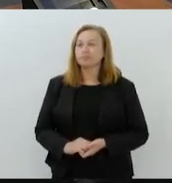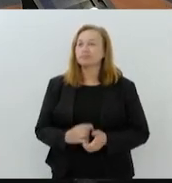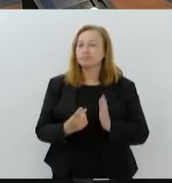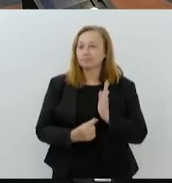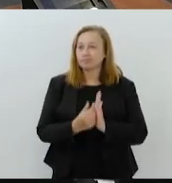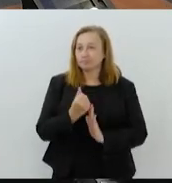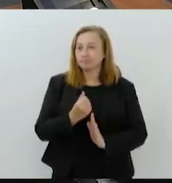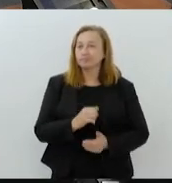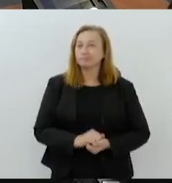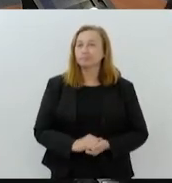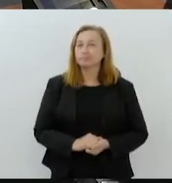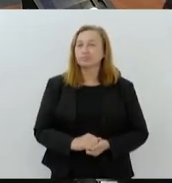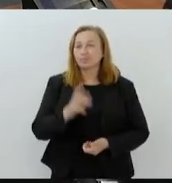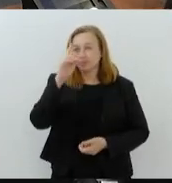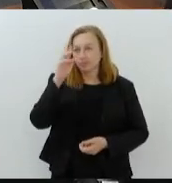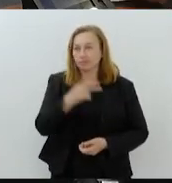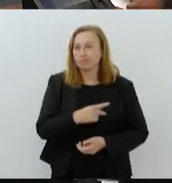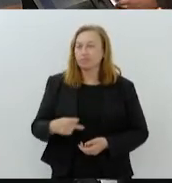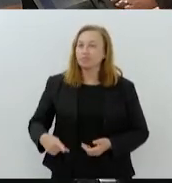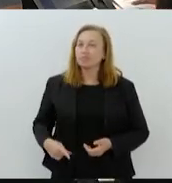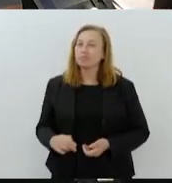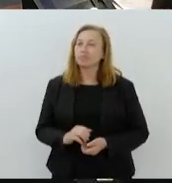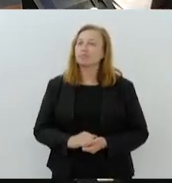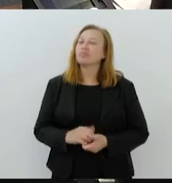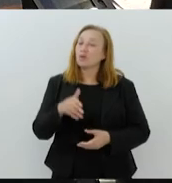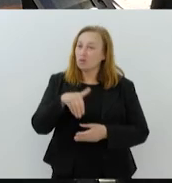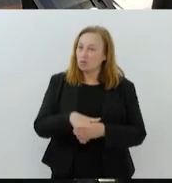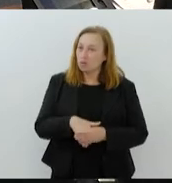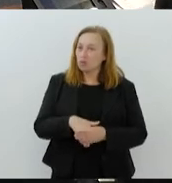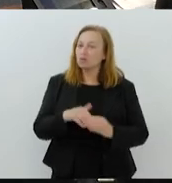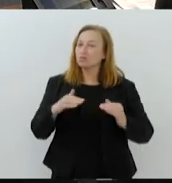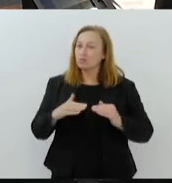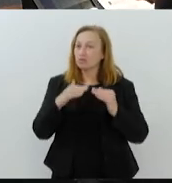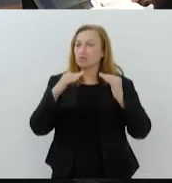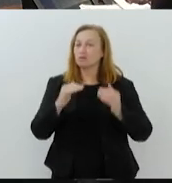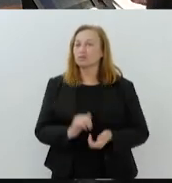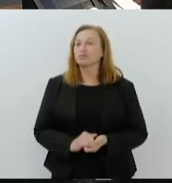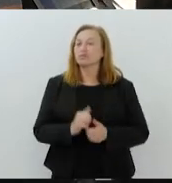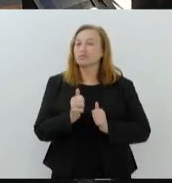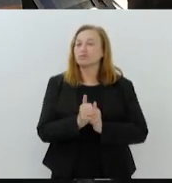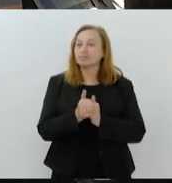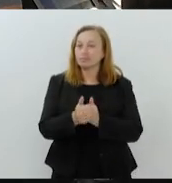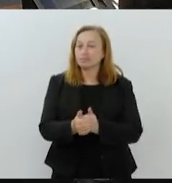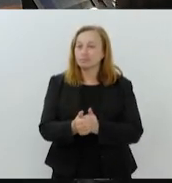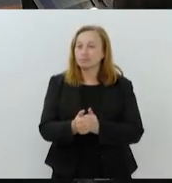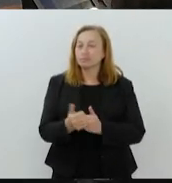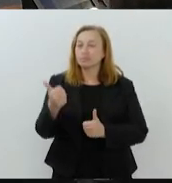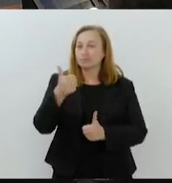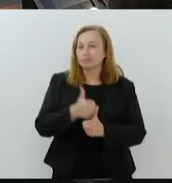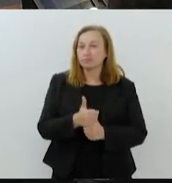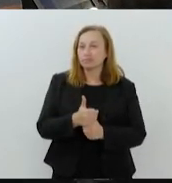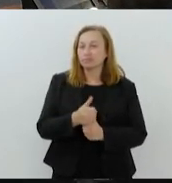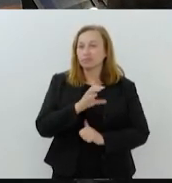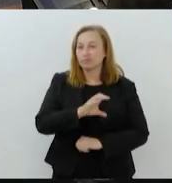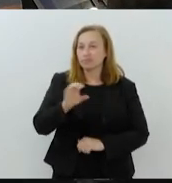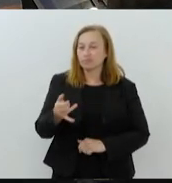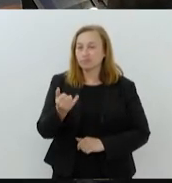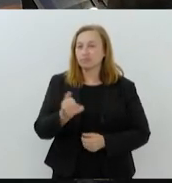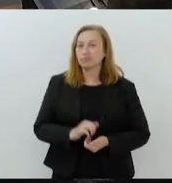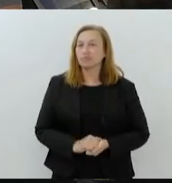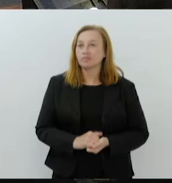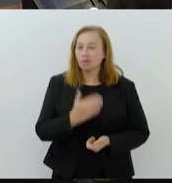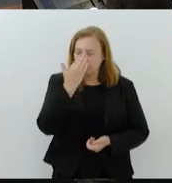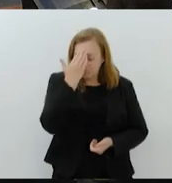Orçamento. Senhor presidente, no mérito, voto favorável, acompanhando o substitutivo da CCJ.